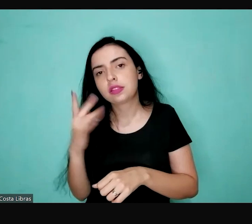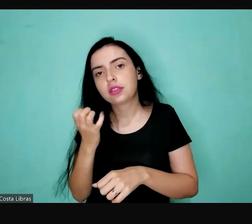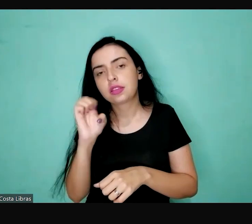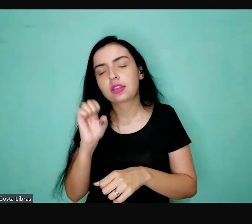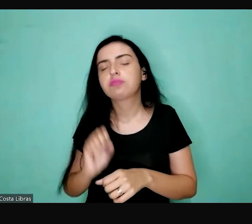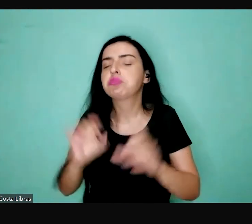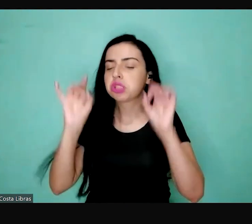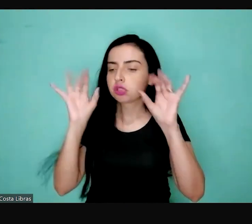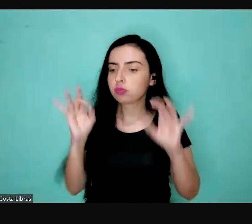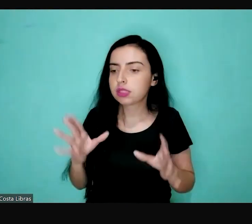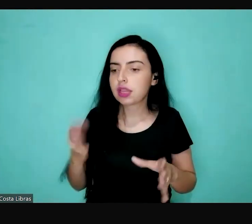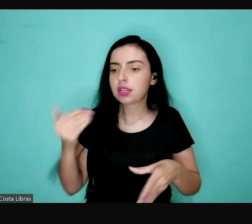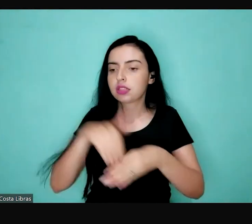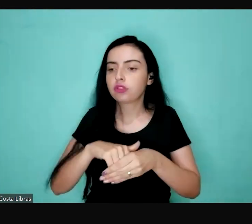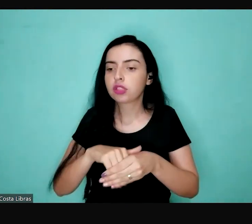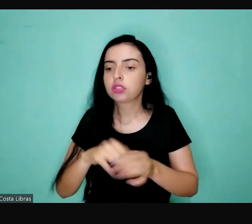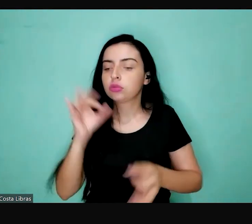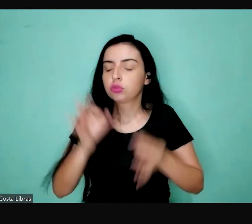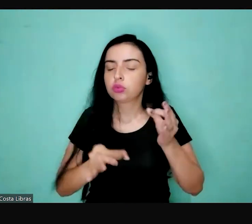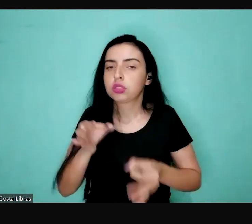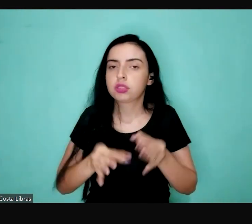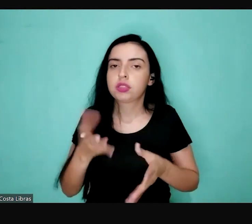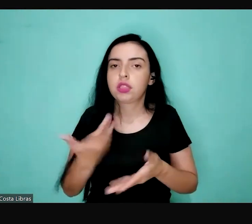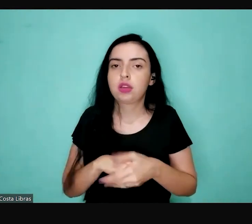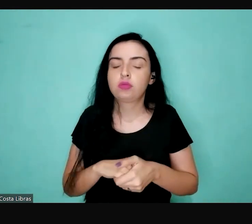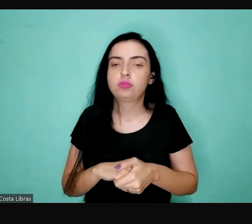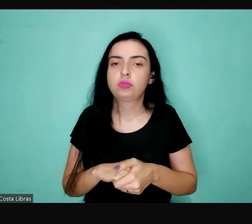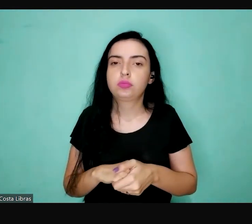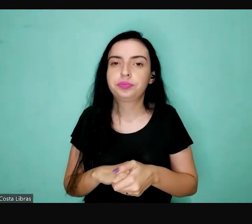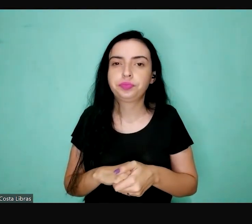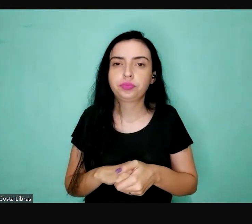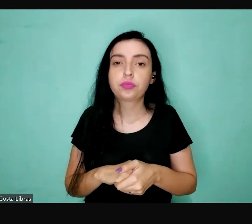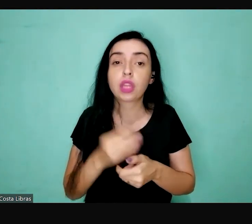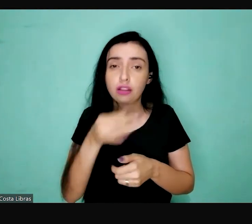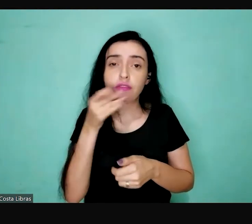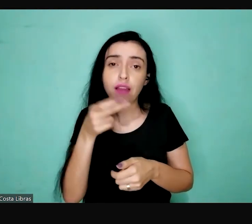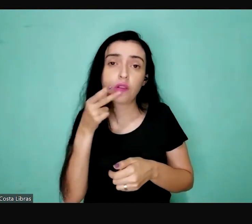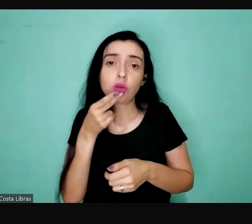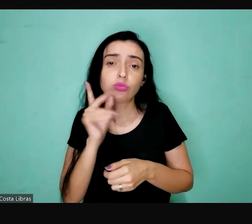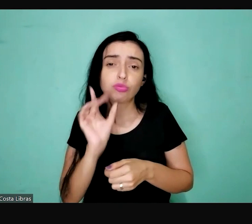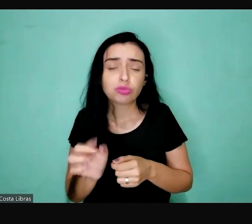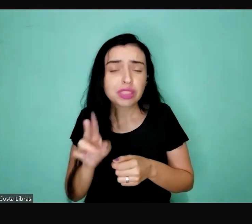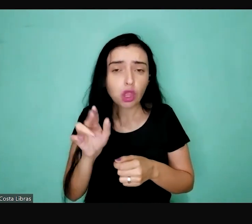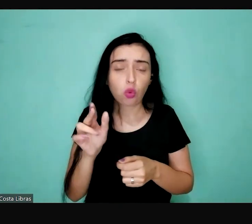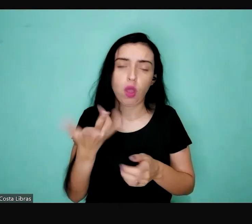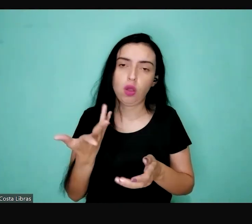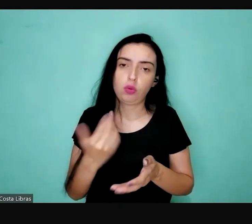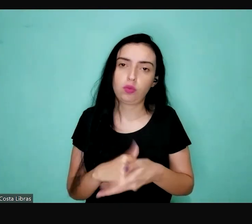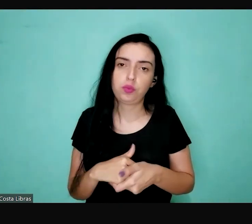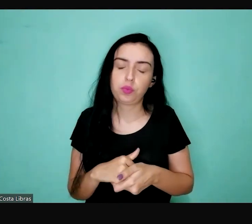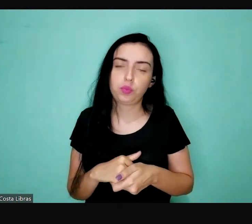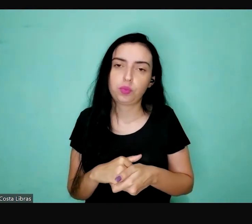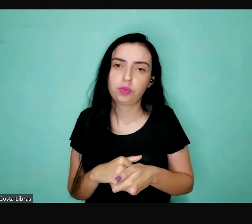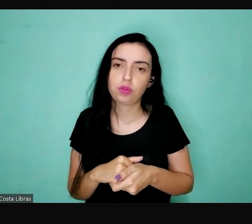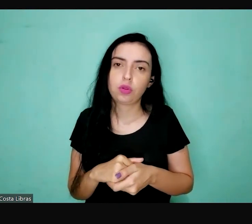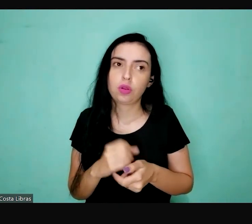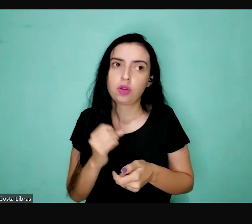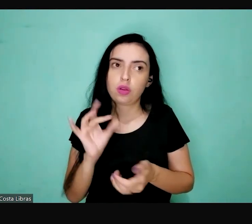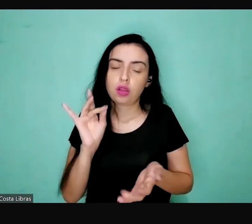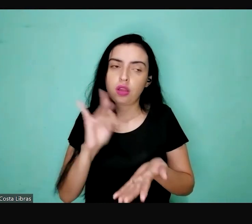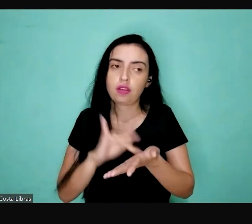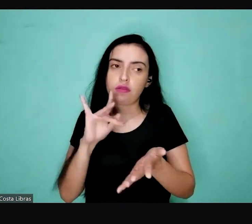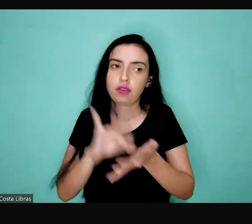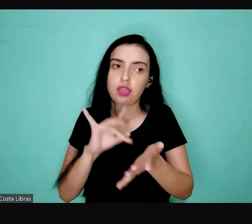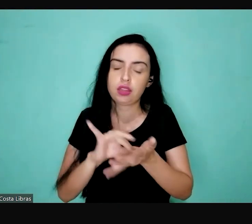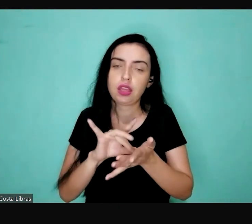decisão judicial, e ele disse exatamente isso, não é? Que a bem da verdade, nós